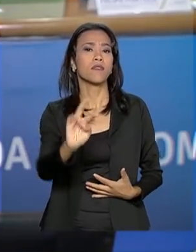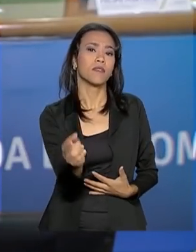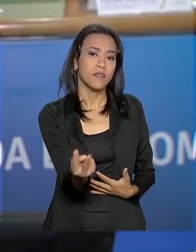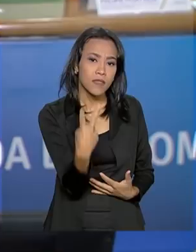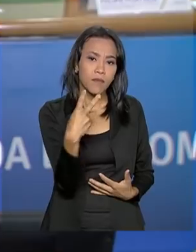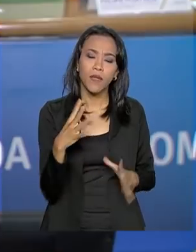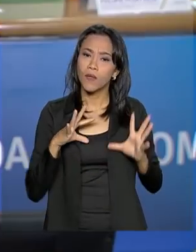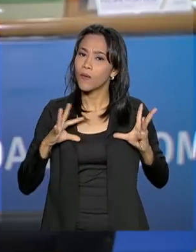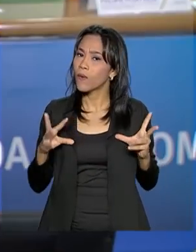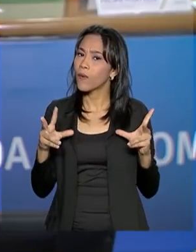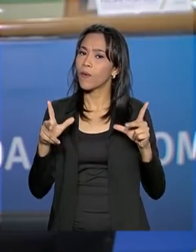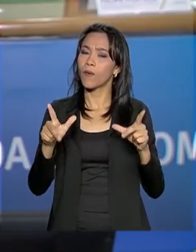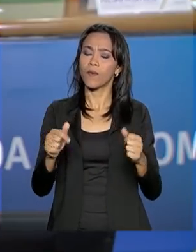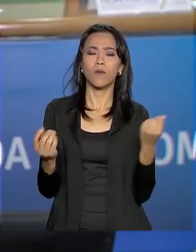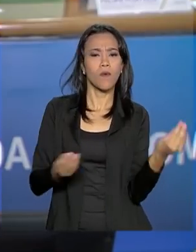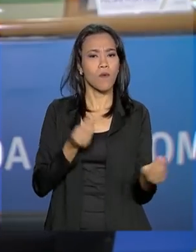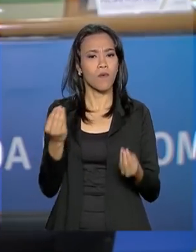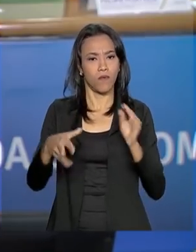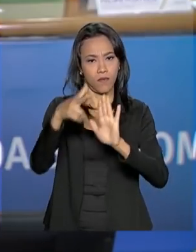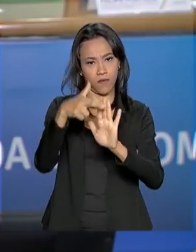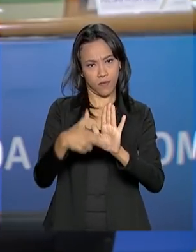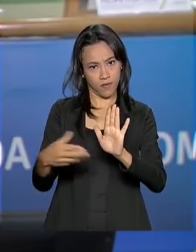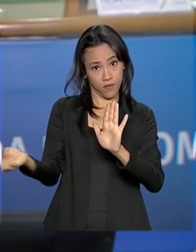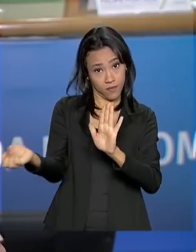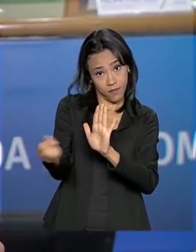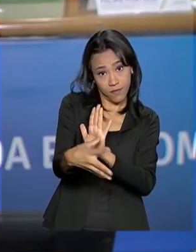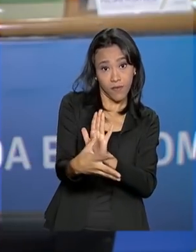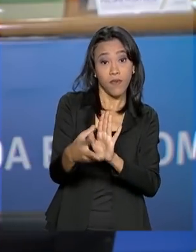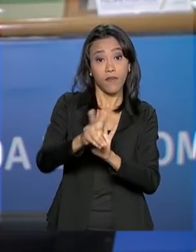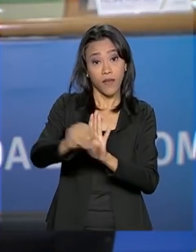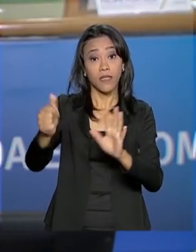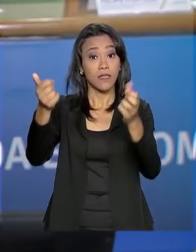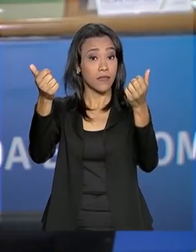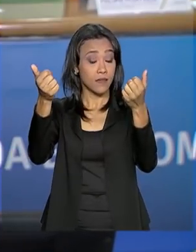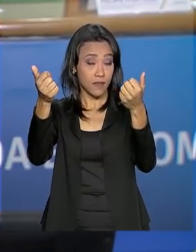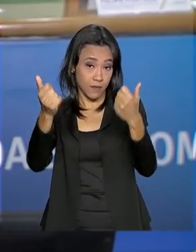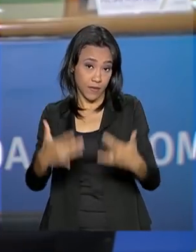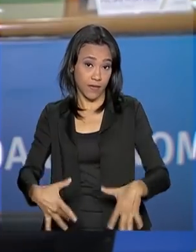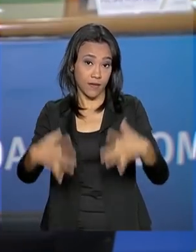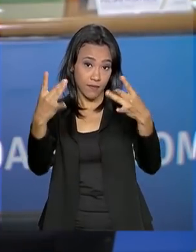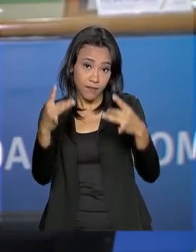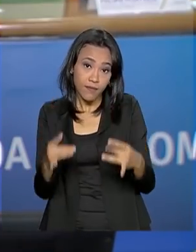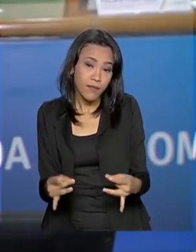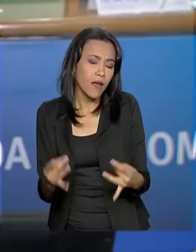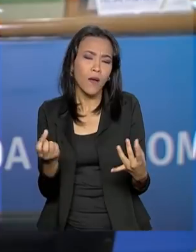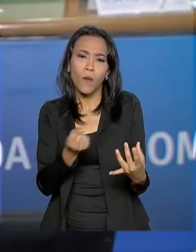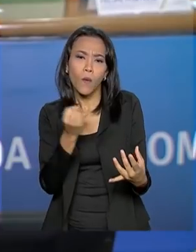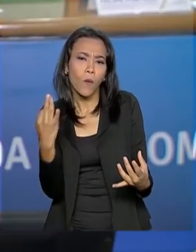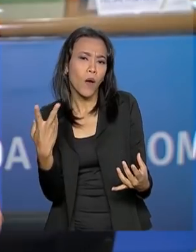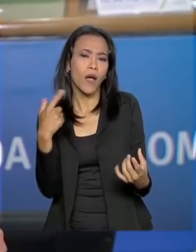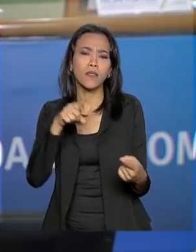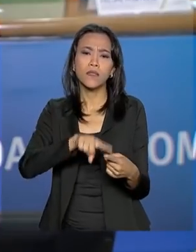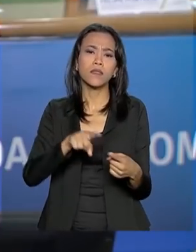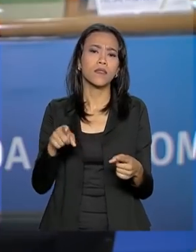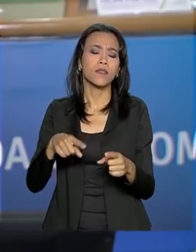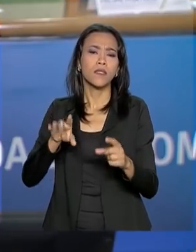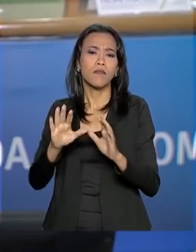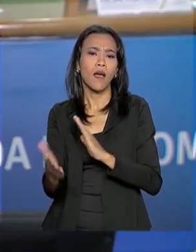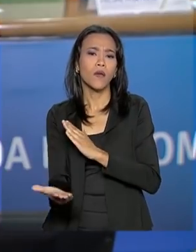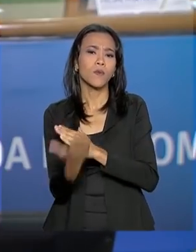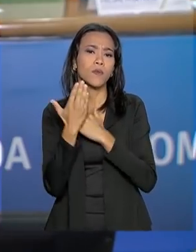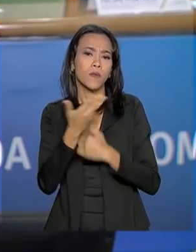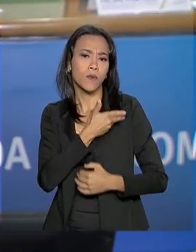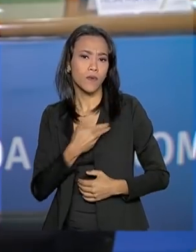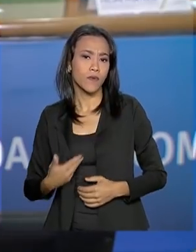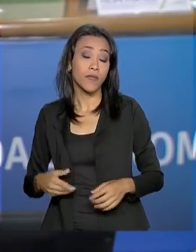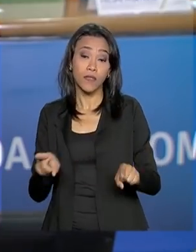para toda a população como que vai funcionar essa nova Previdência. Eles vão explicar esses detalhes e também explicar quais são os benefícios para as contas públicas e